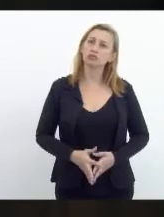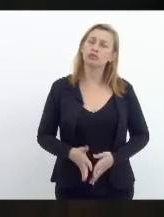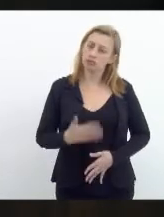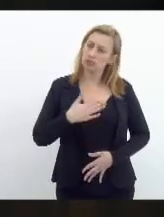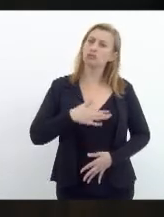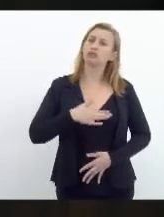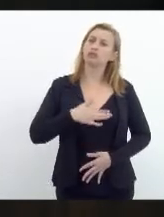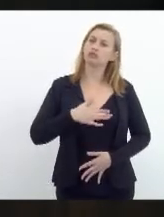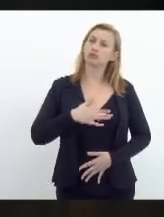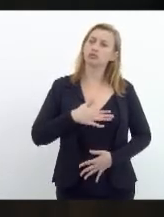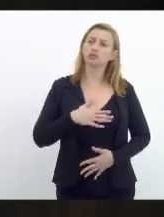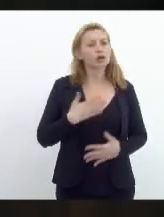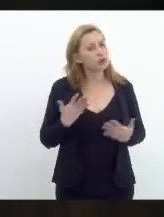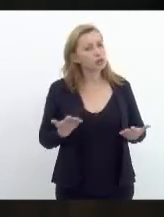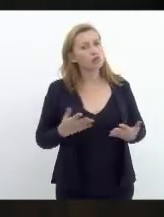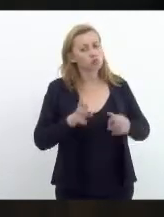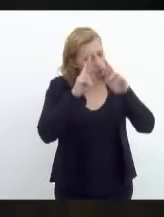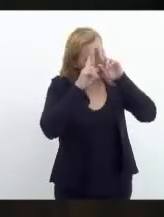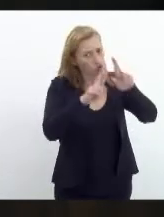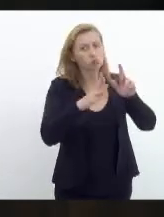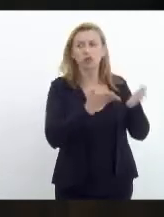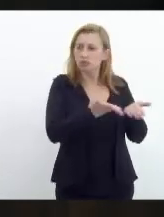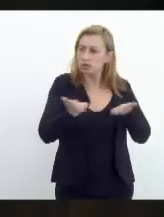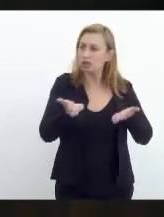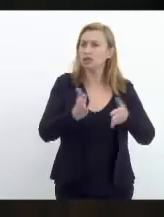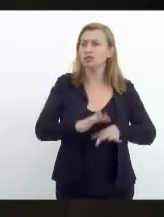Alto lá. Então, todo respeito.